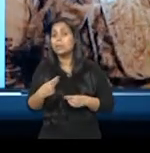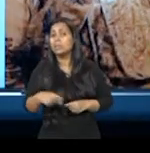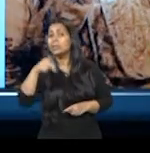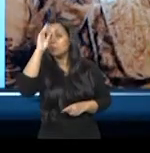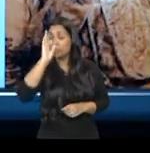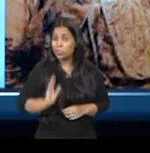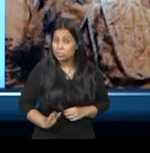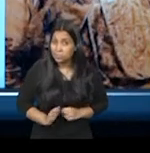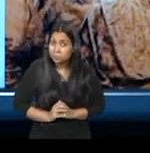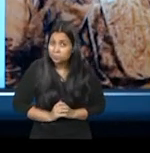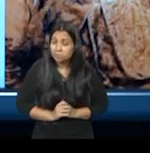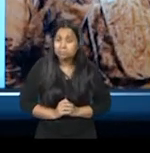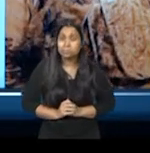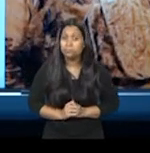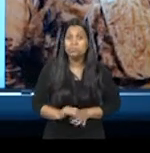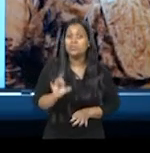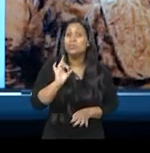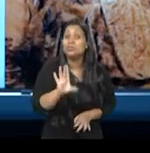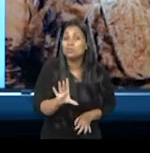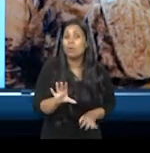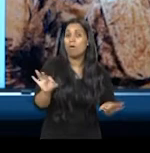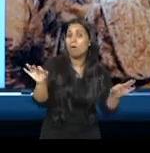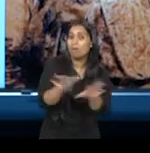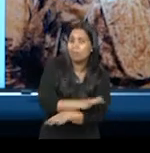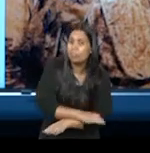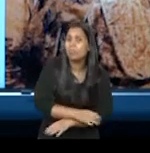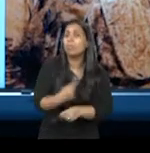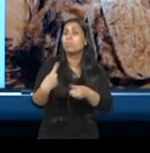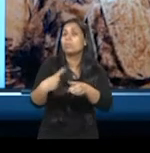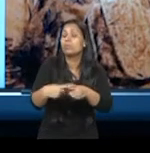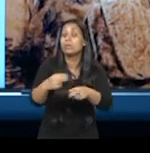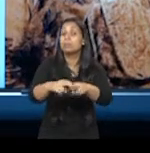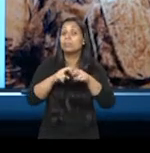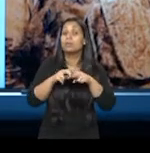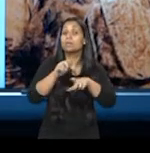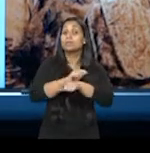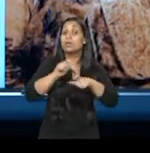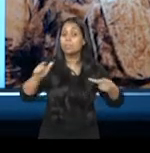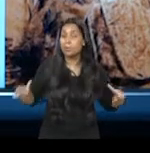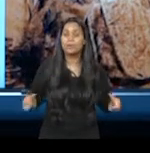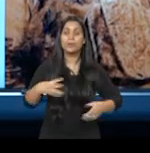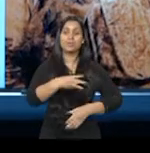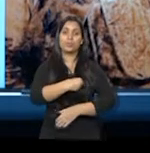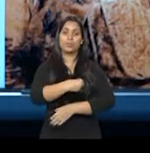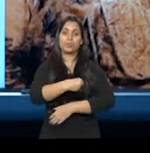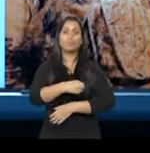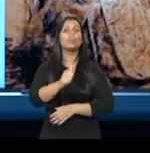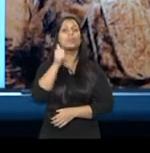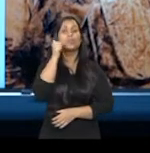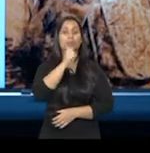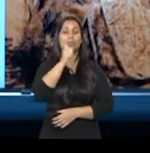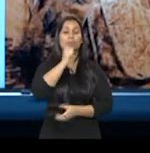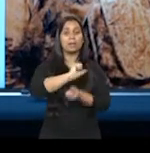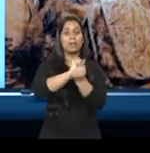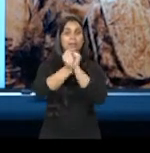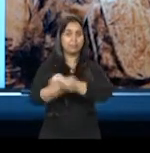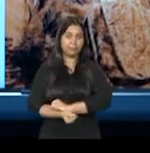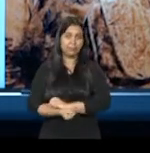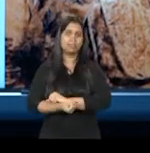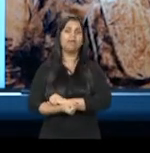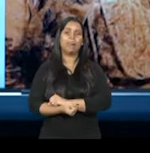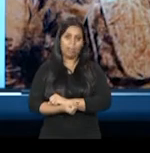Brasil, pessoal, e os brasileiros só se formaram porque grande parte foram alimentadas por amas de leite, né?